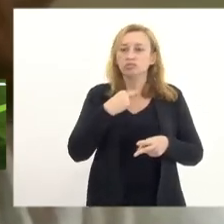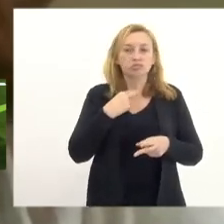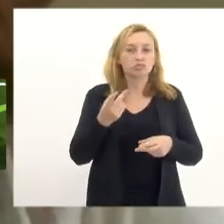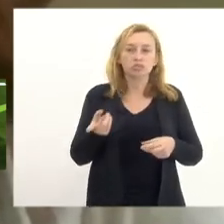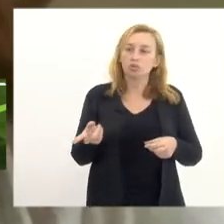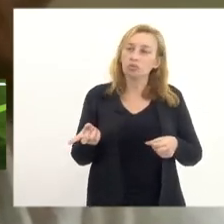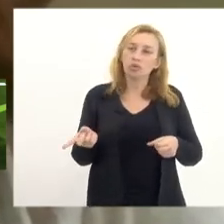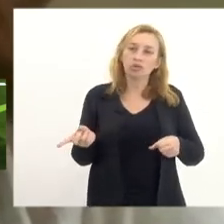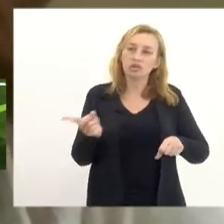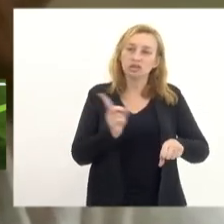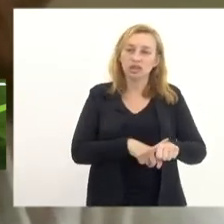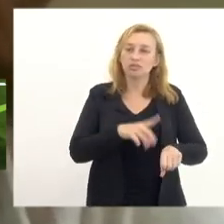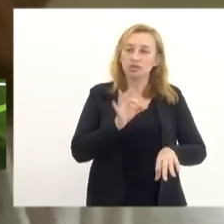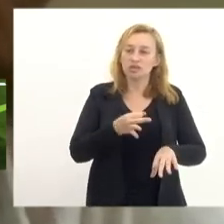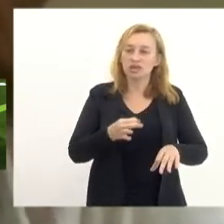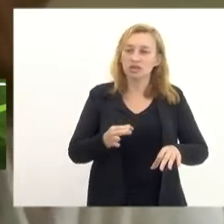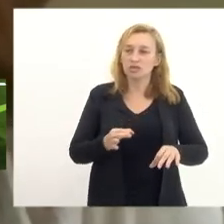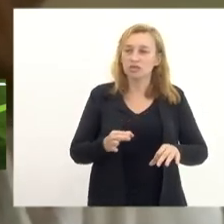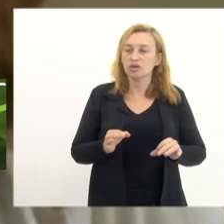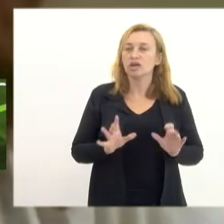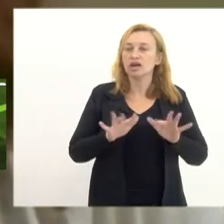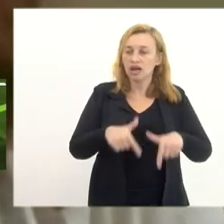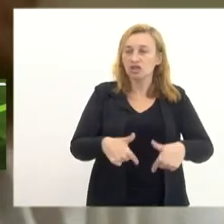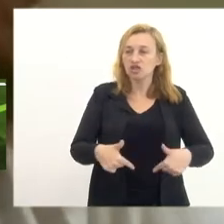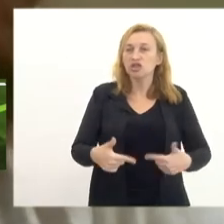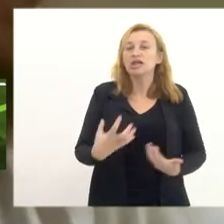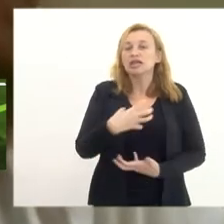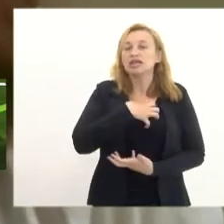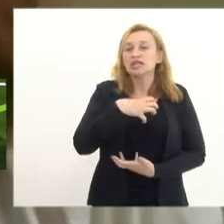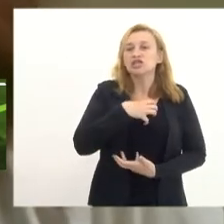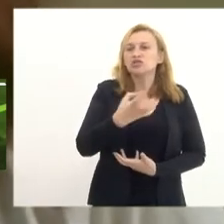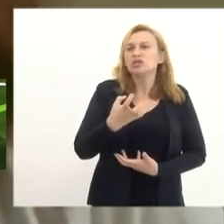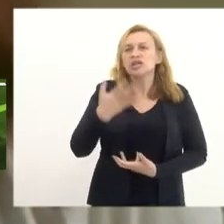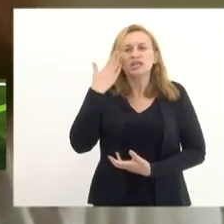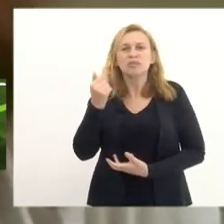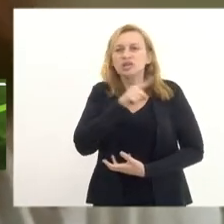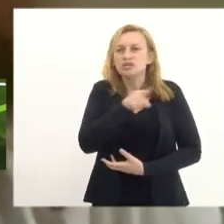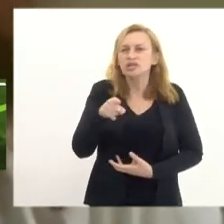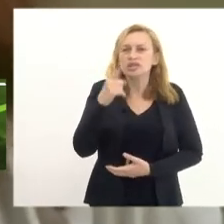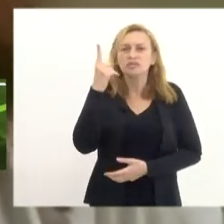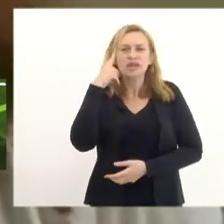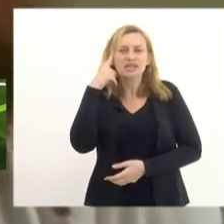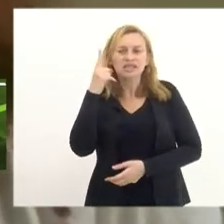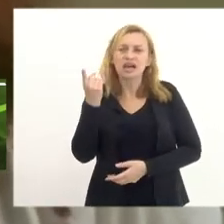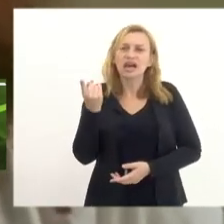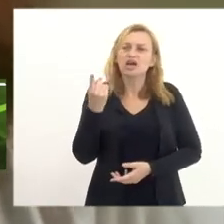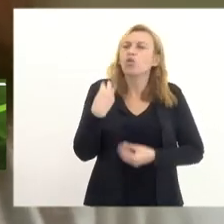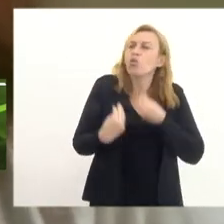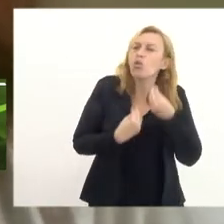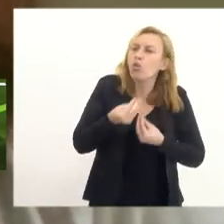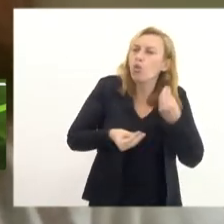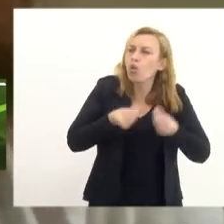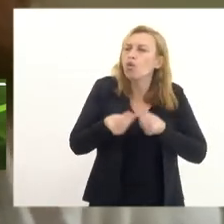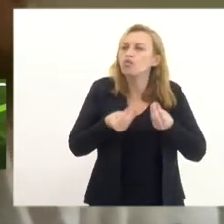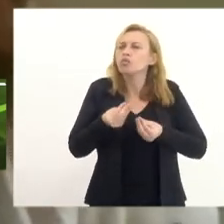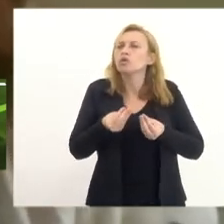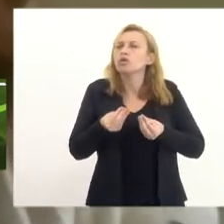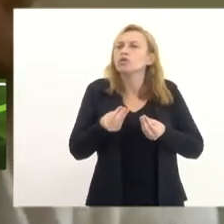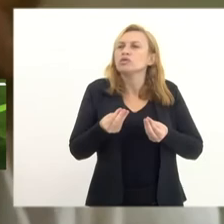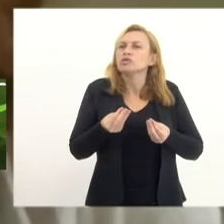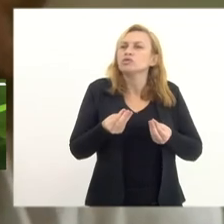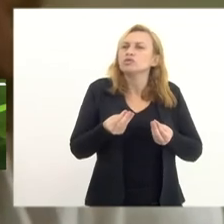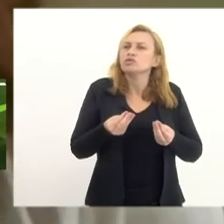suprir. Né? Então, nesse sentido, eu queria saber se vocês pensaram nisso, como é que vocês contemplam